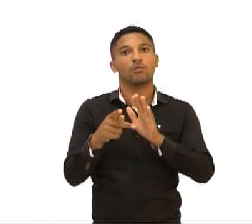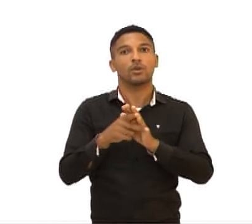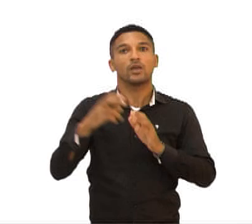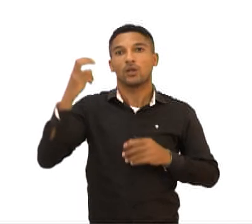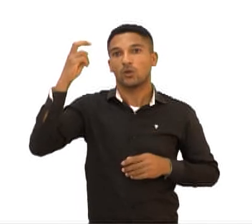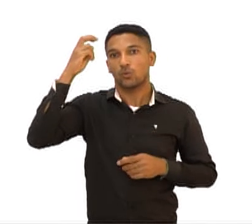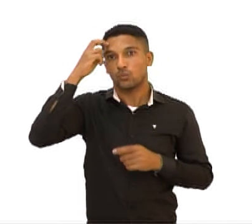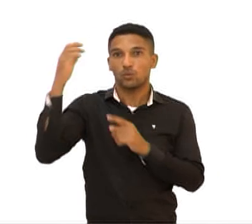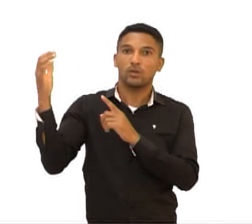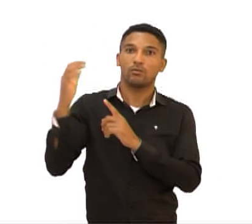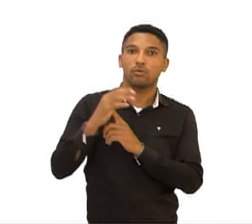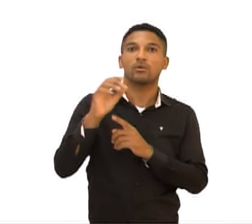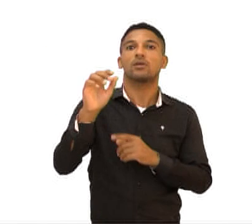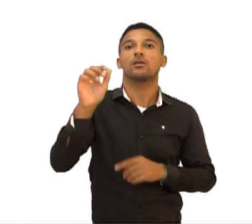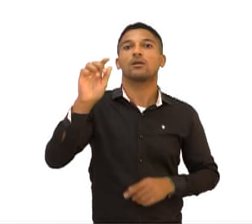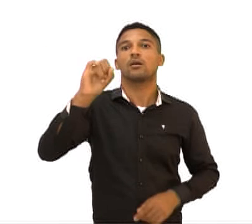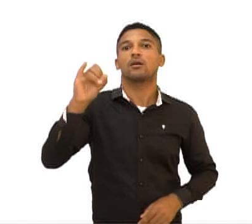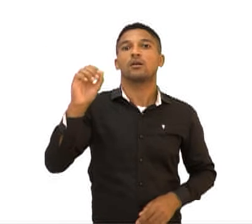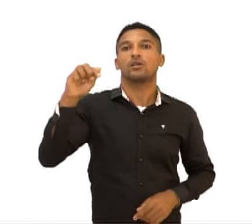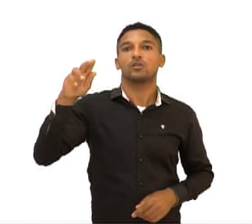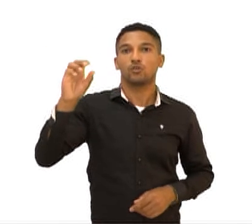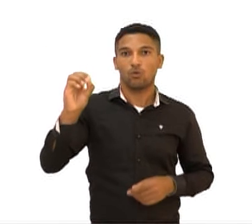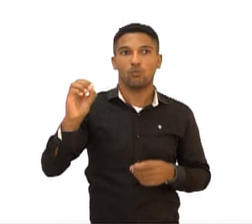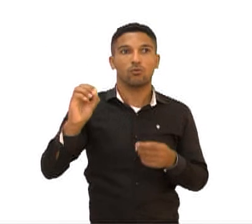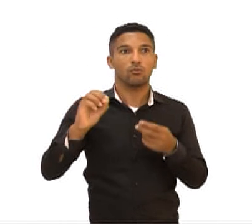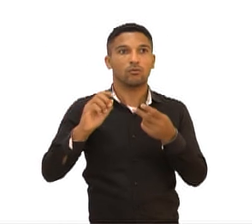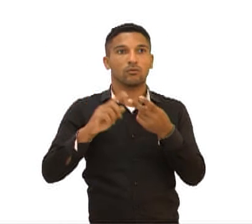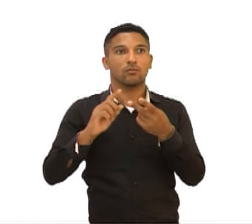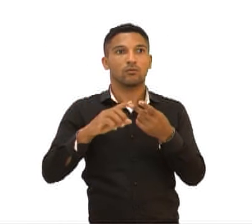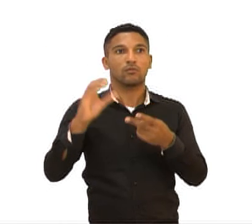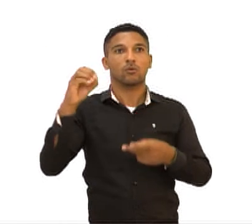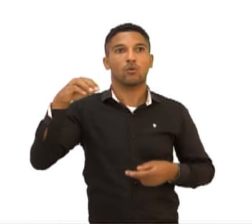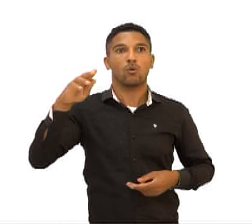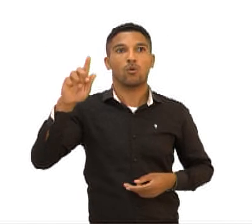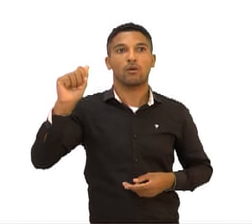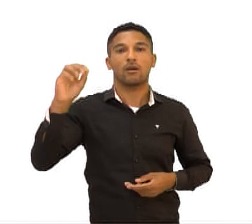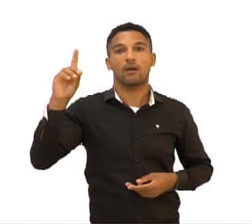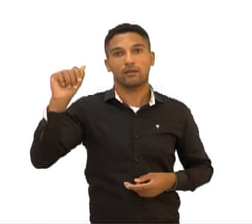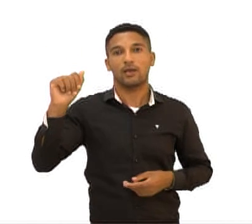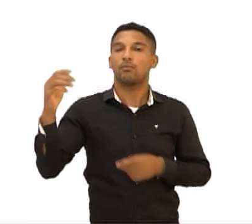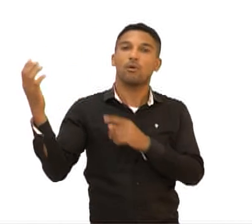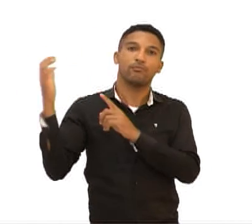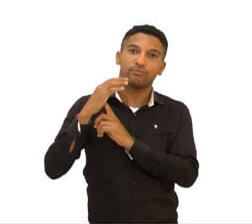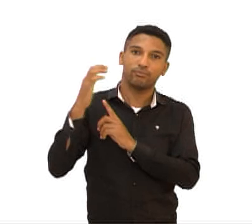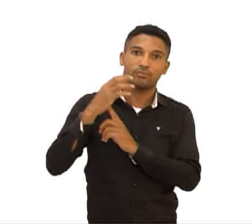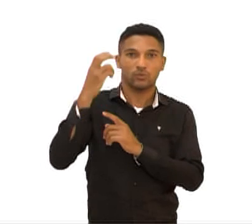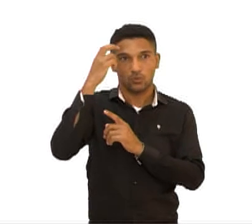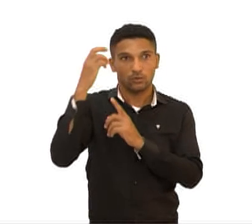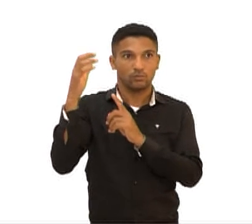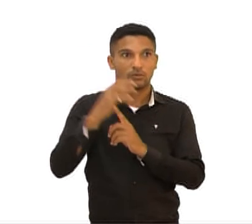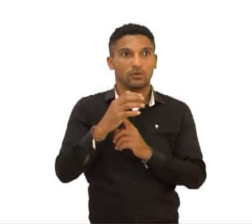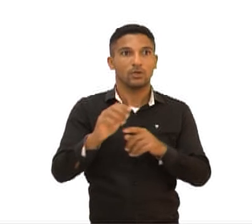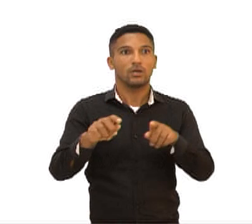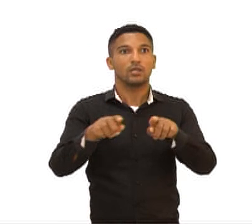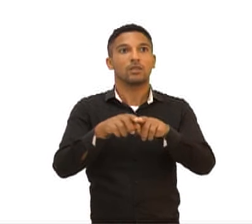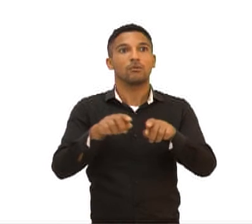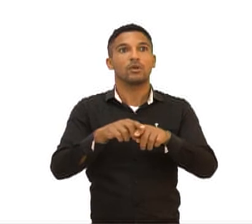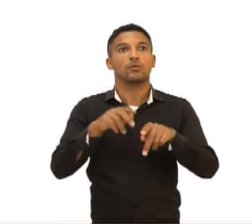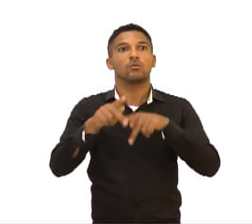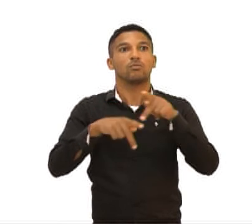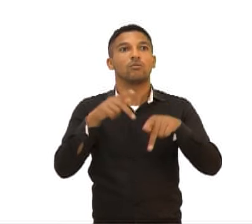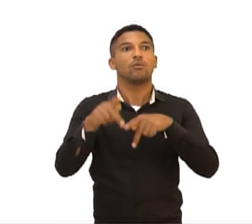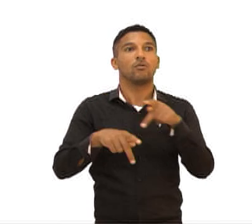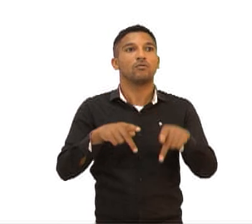o jongo, a congada, também é possível observar a influência cultural dos bantus e dos iorubás, conteúdo da nossa